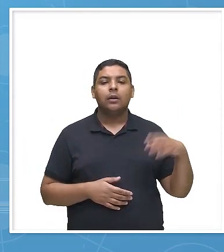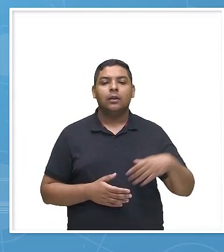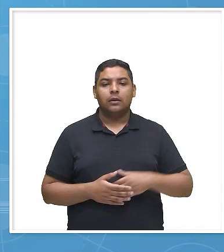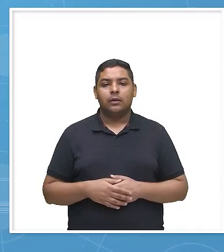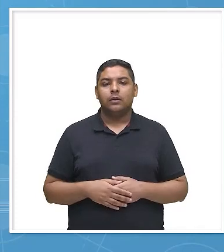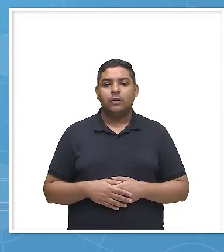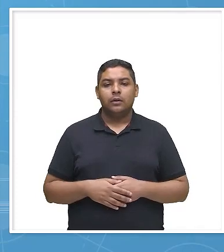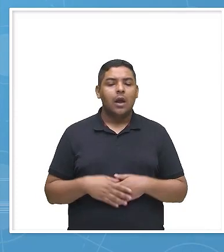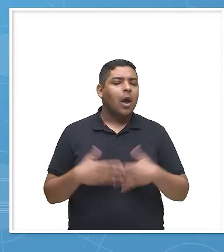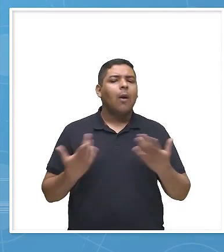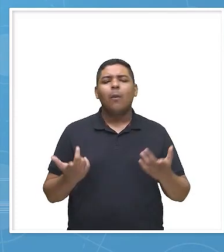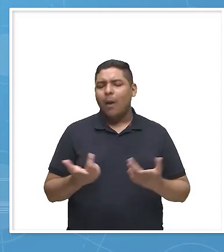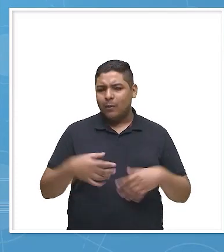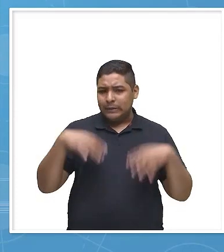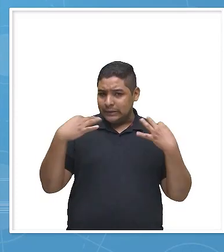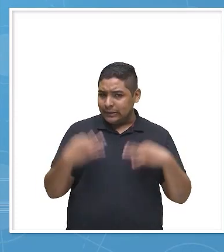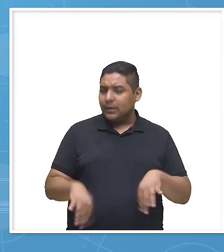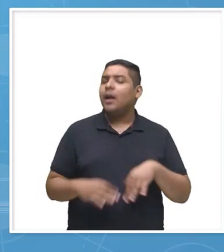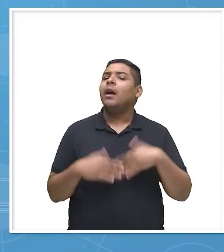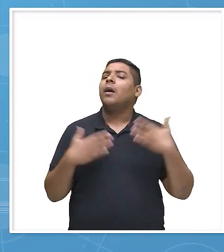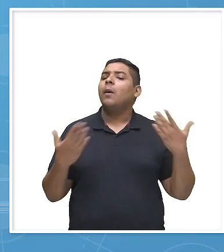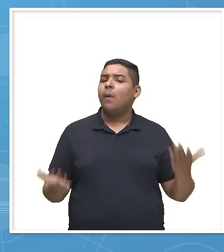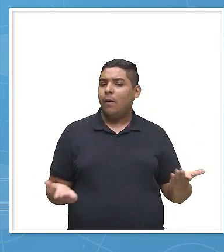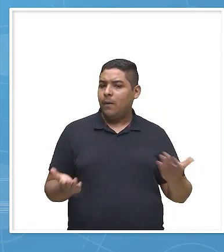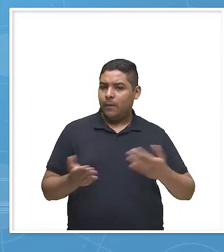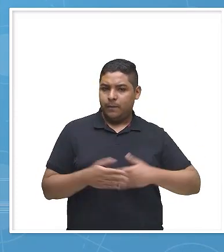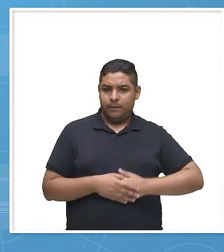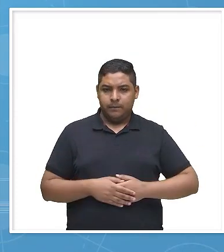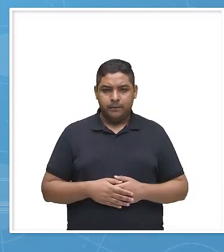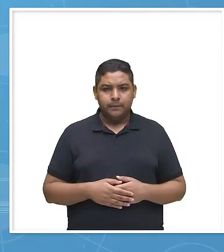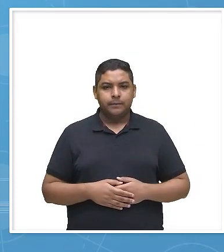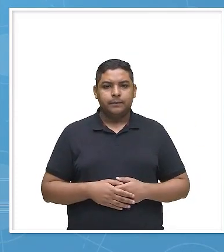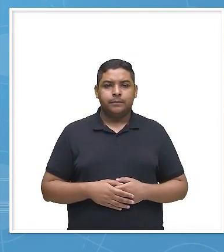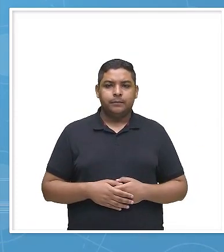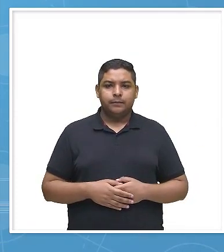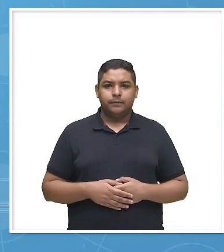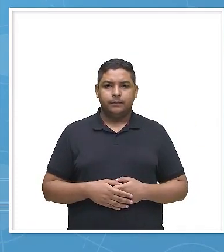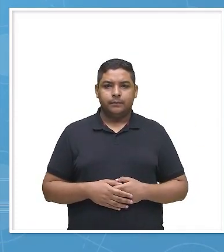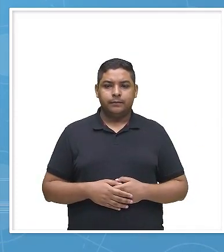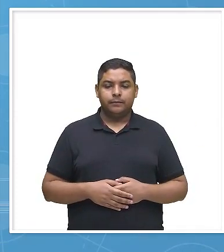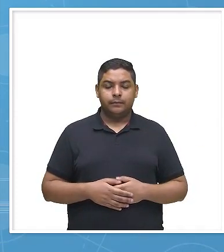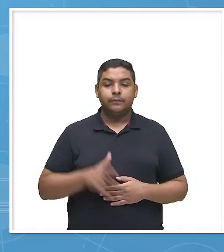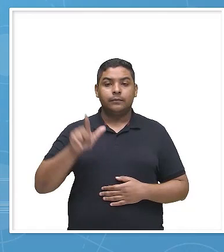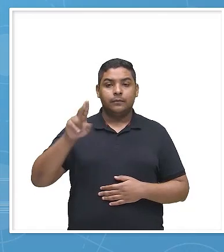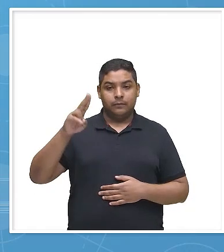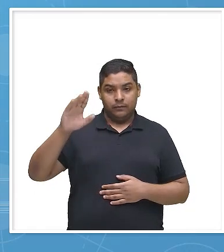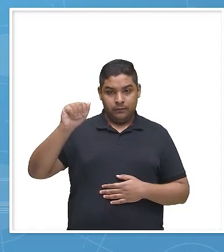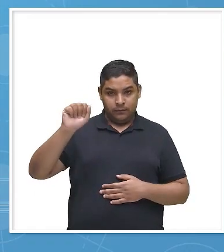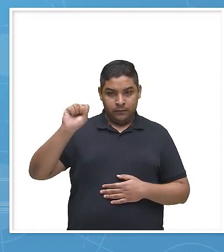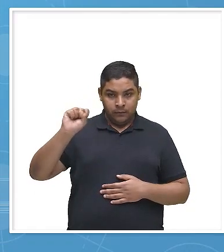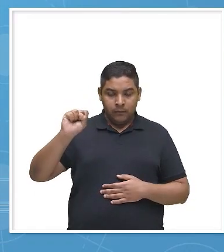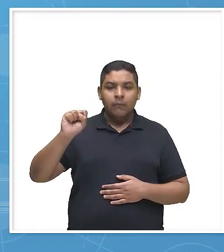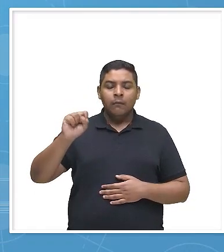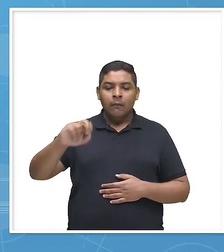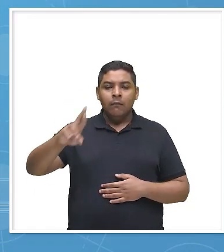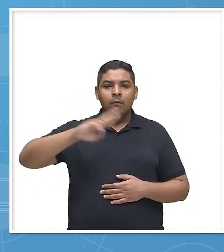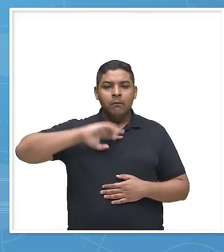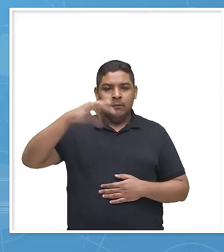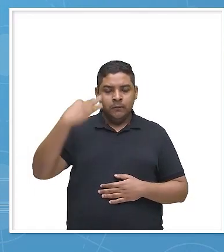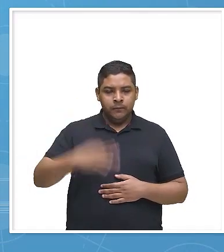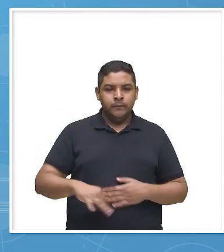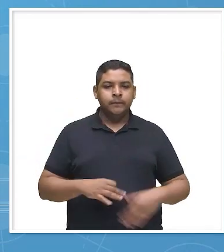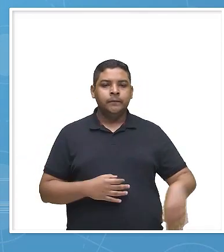acertou, gente? Mas o Adam Lucas também enviou que a resposta correta é a letra C. Vamos agora